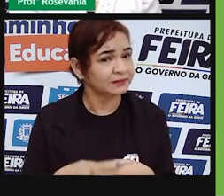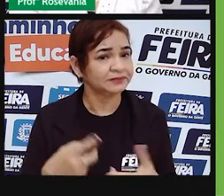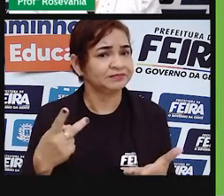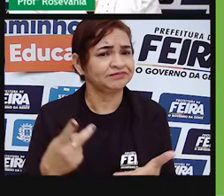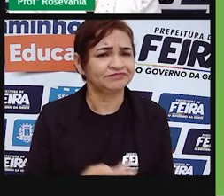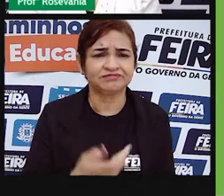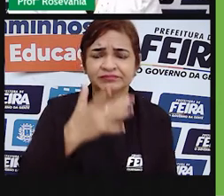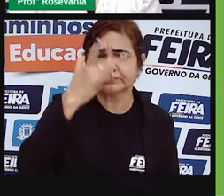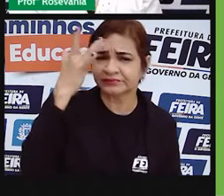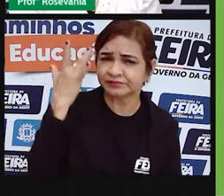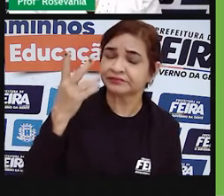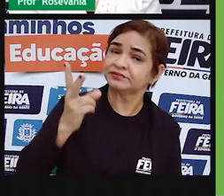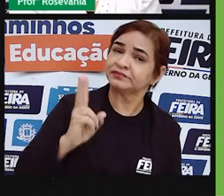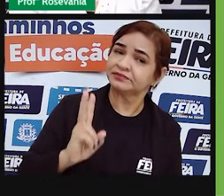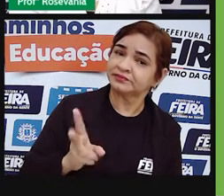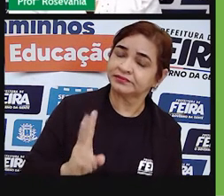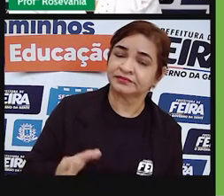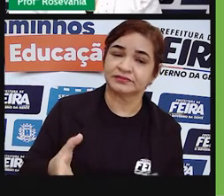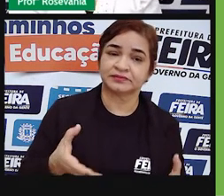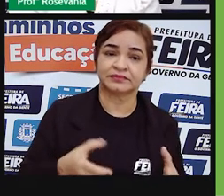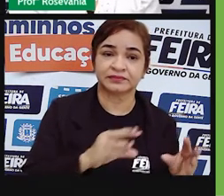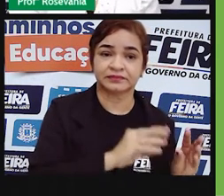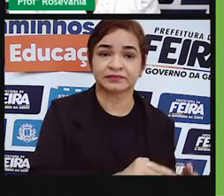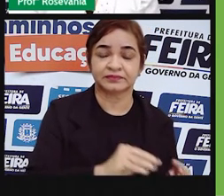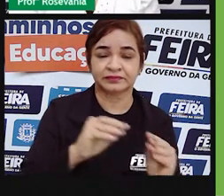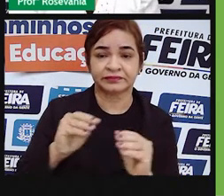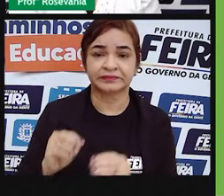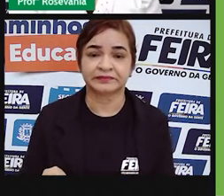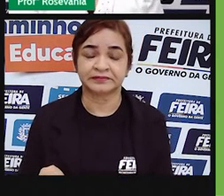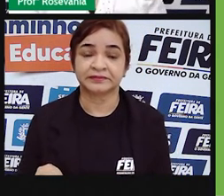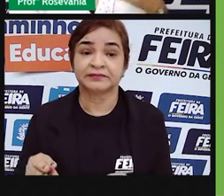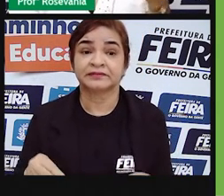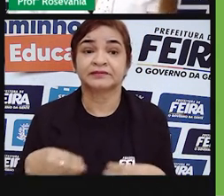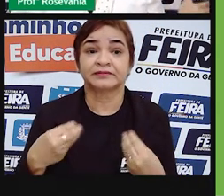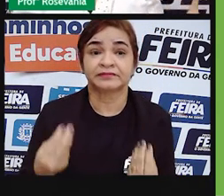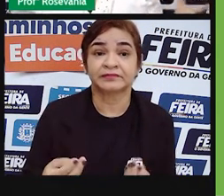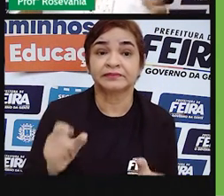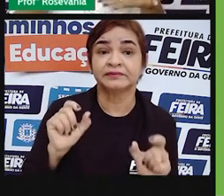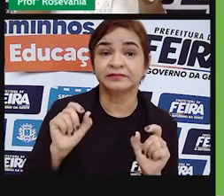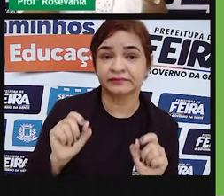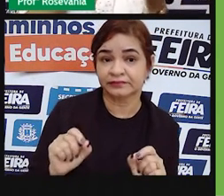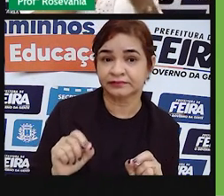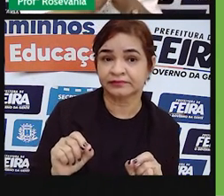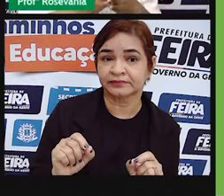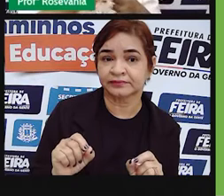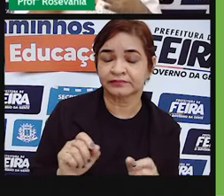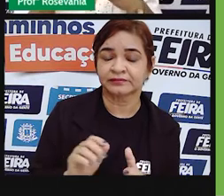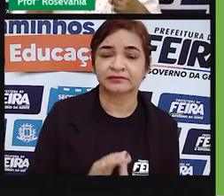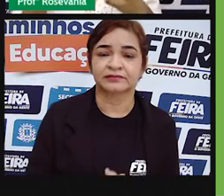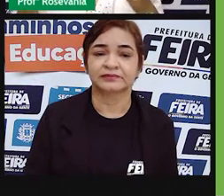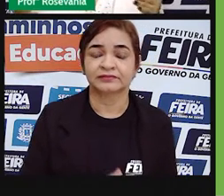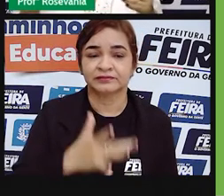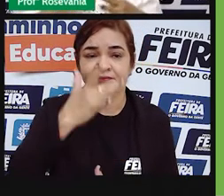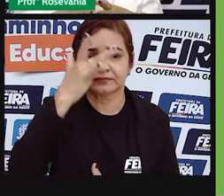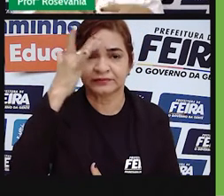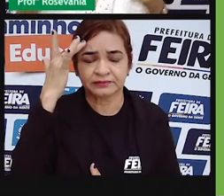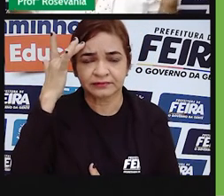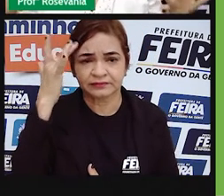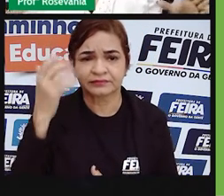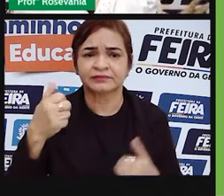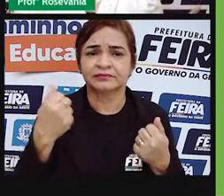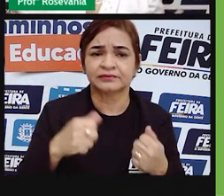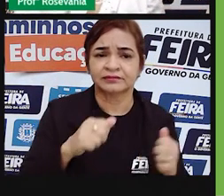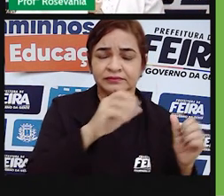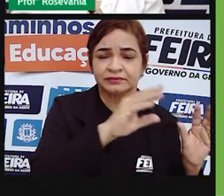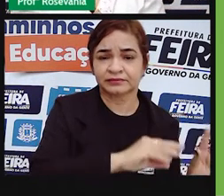as pessoas mudam? As principais causas, claro que existem outras mais particulares, mas a gente está, citando agora